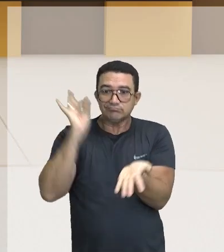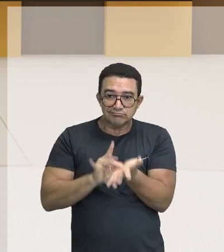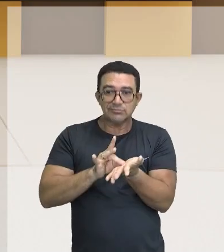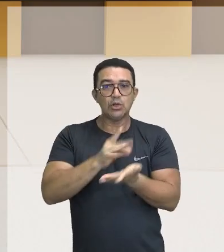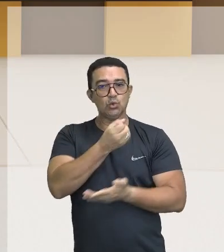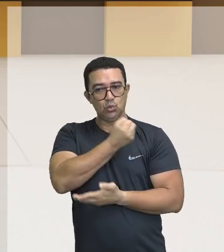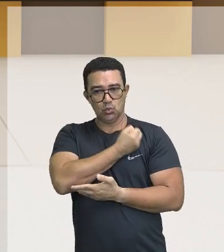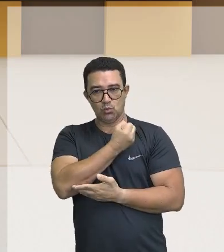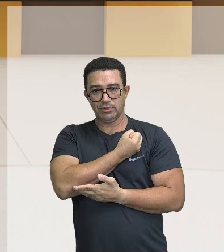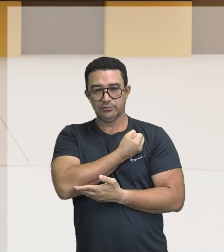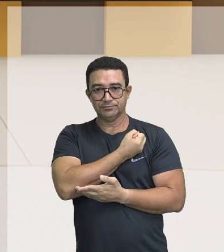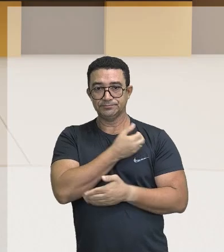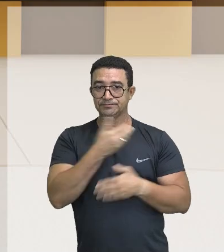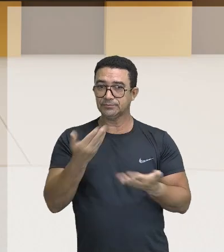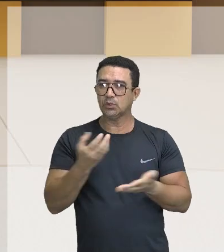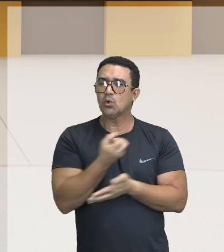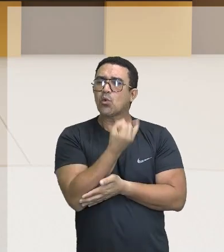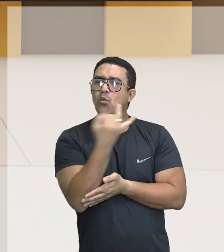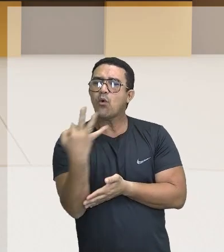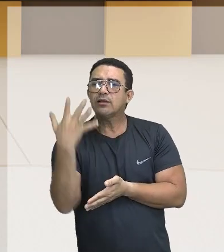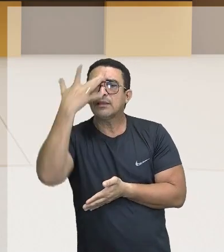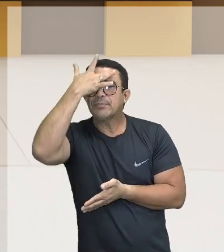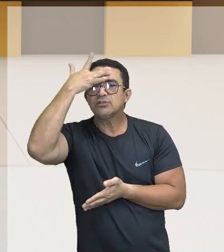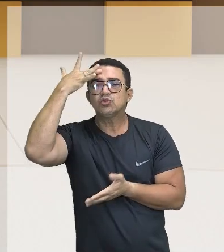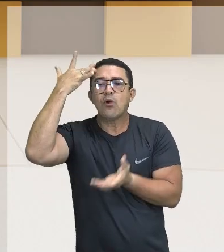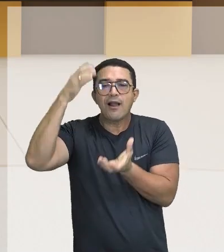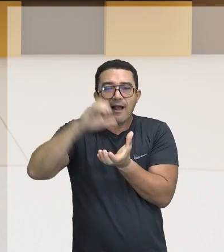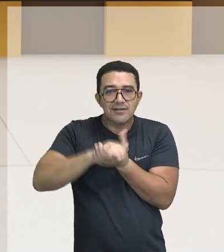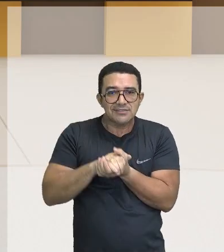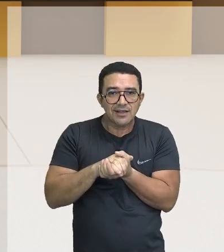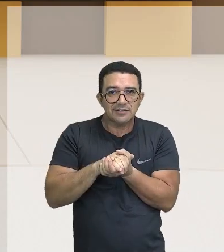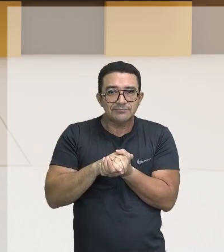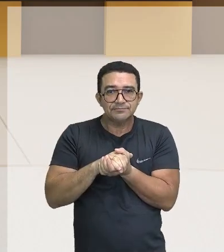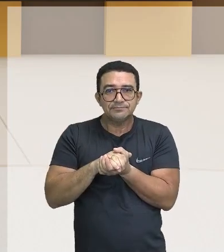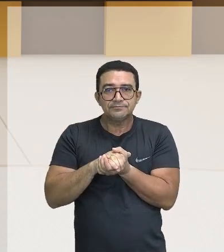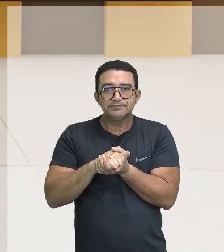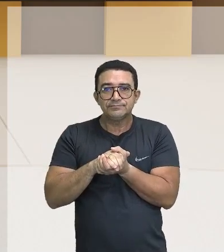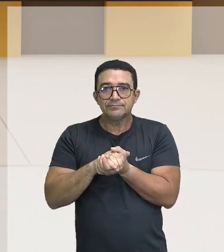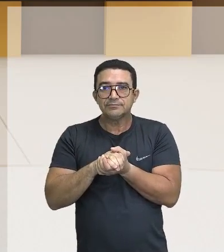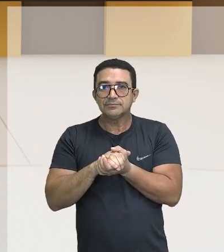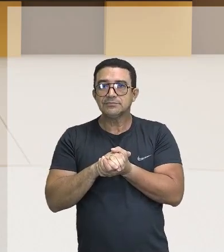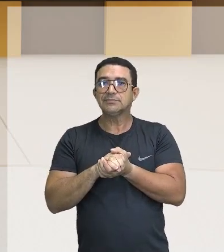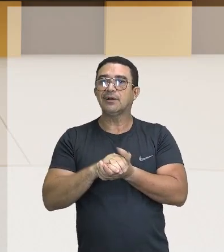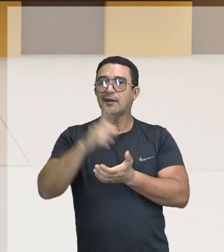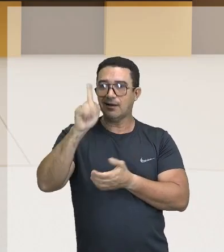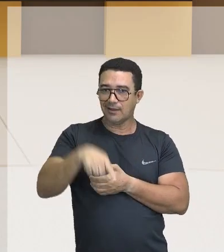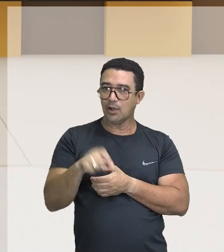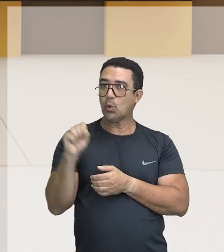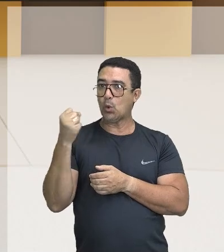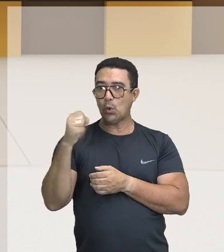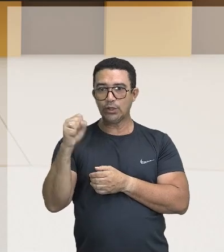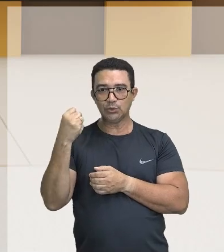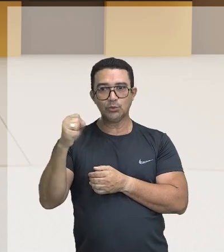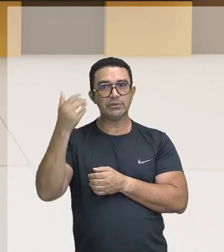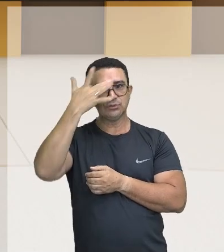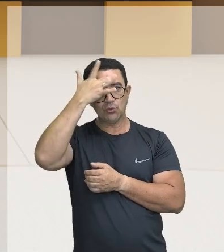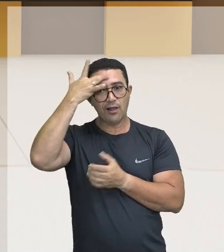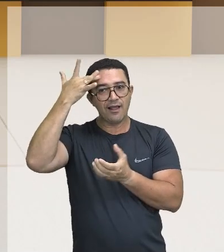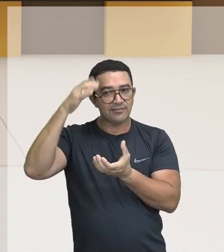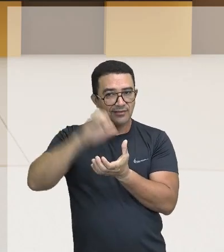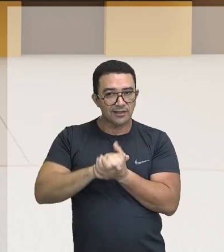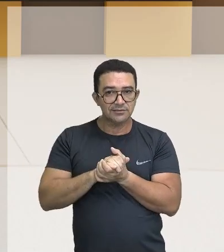números, tá? Então, a quantidade de pessoas casadas, professora Manuela? São 8. Exatamente. Então, se eu